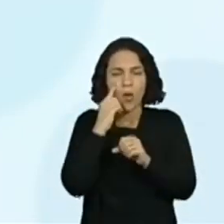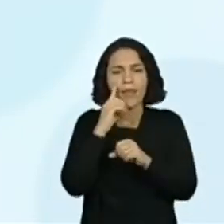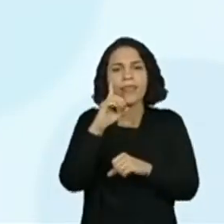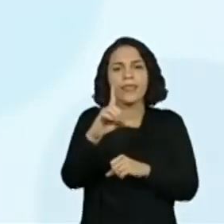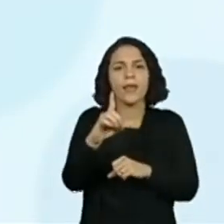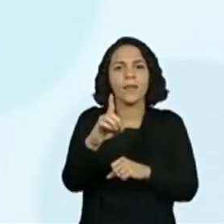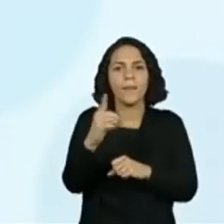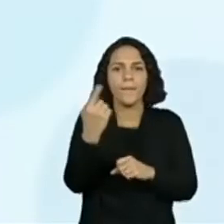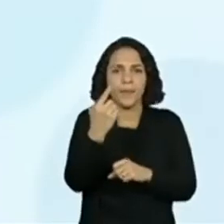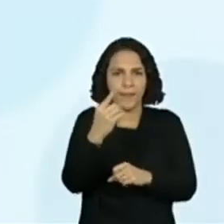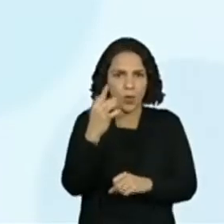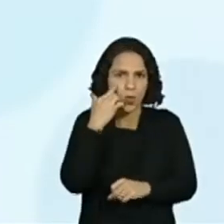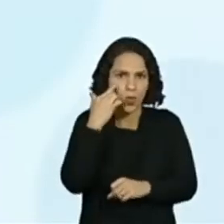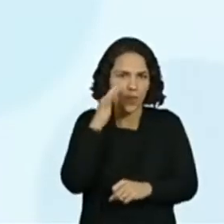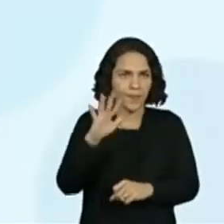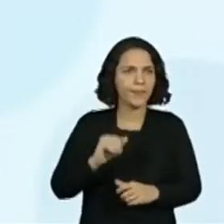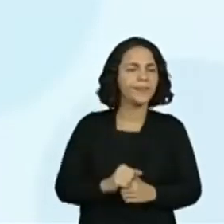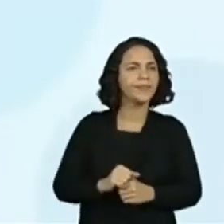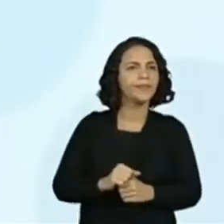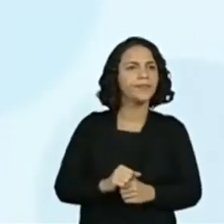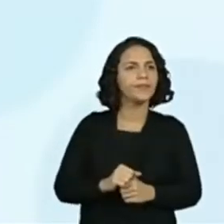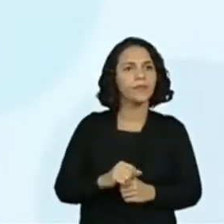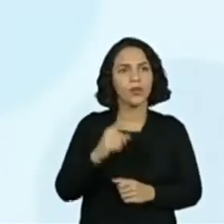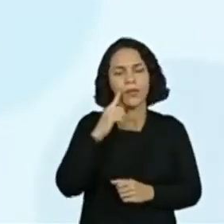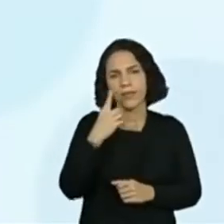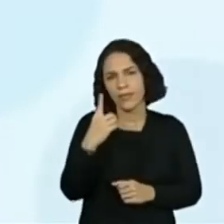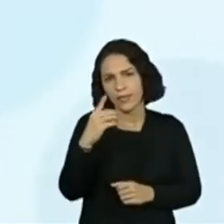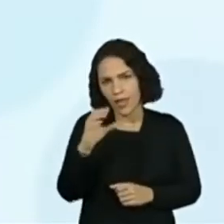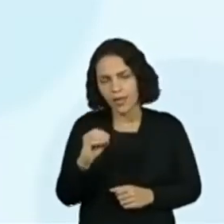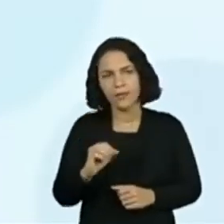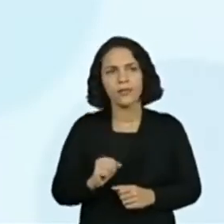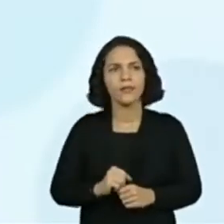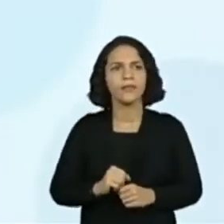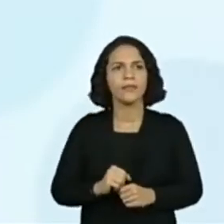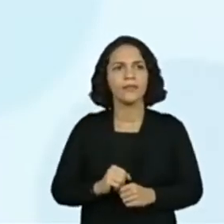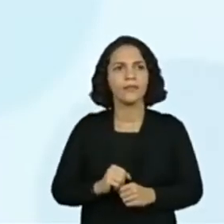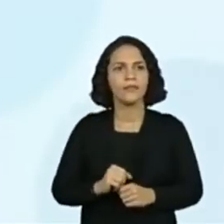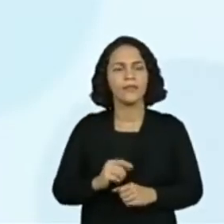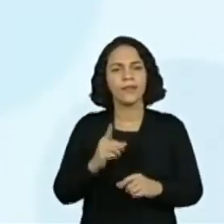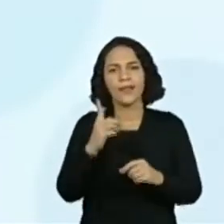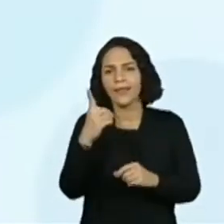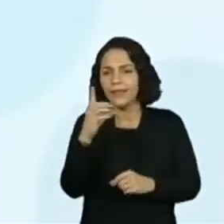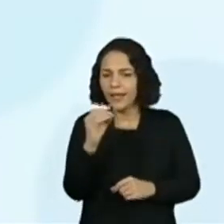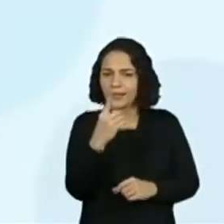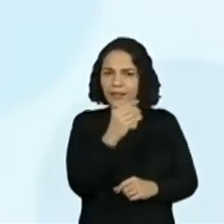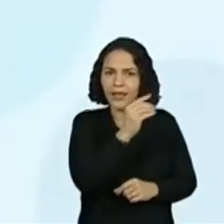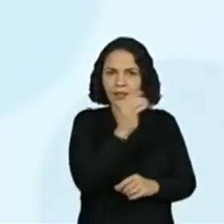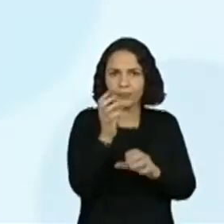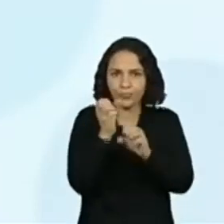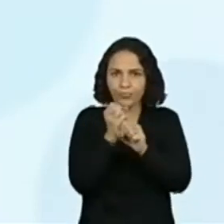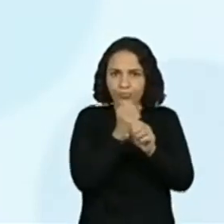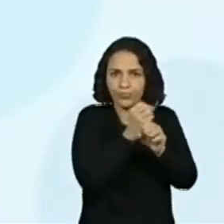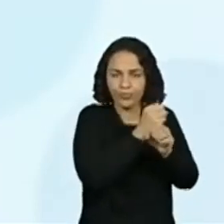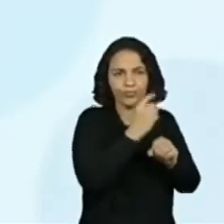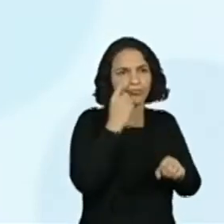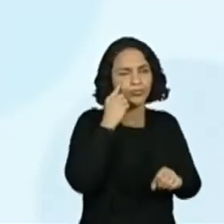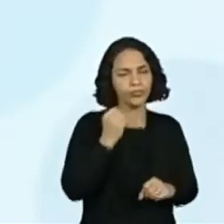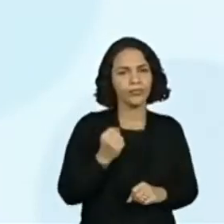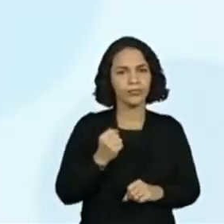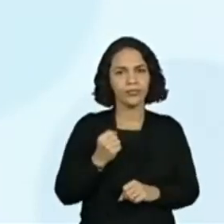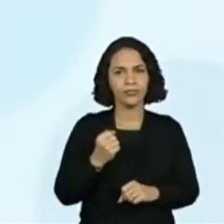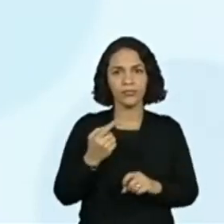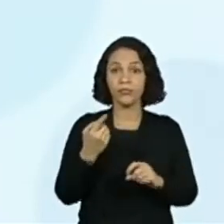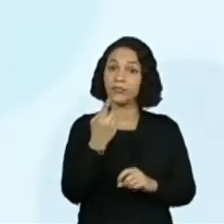dezenas? Vamos somar as dezenas, então? Vamos somar esse 10 com o próximo. 10 mais 10.